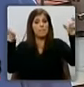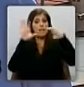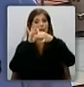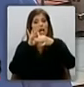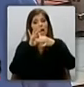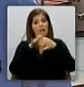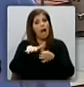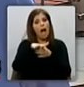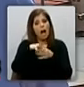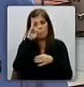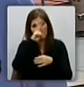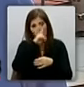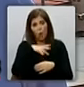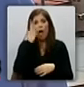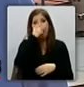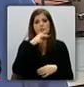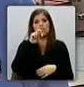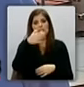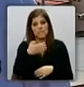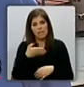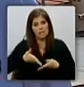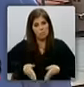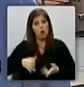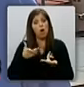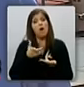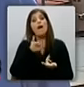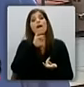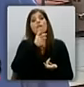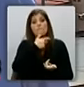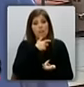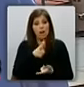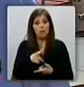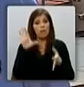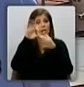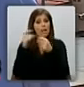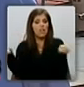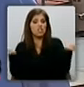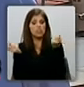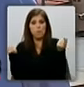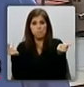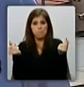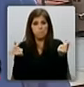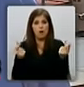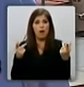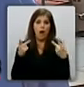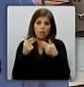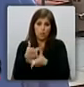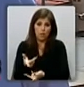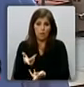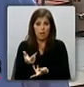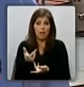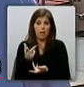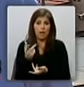ramo petrolífero com 37 anos natural de Faro que estava ligada à gestão financeira e à tesouraria desta